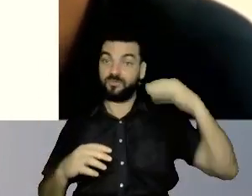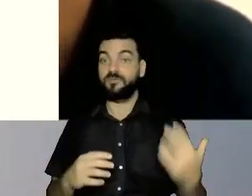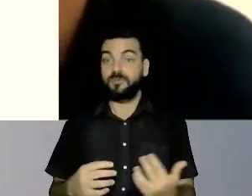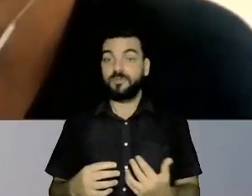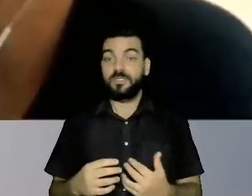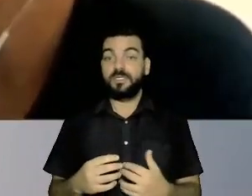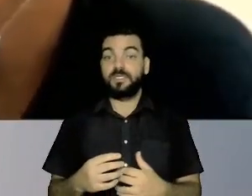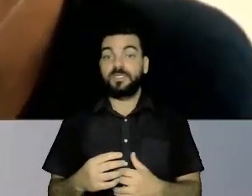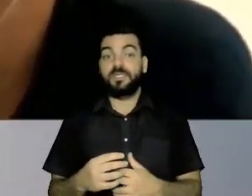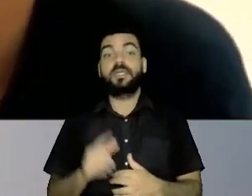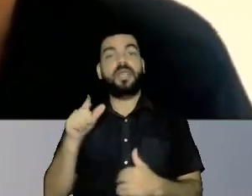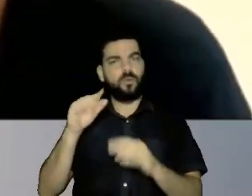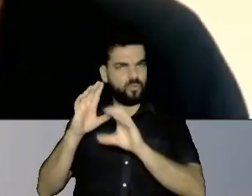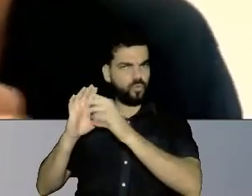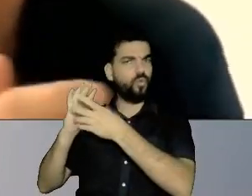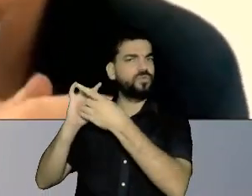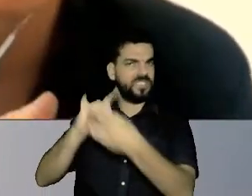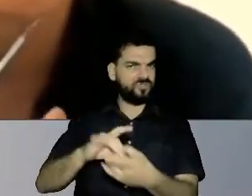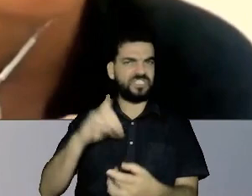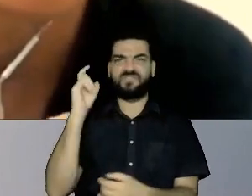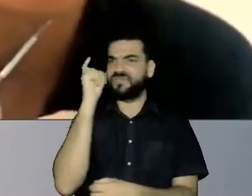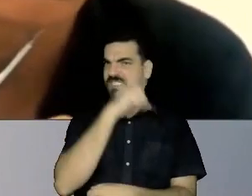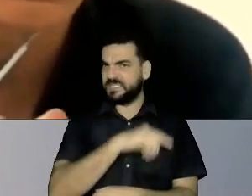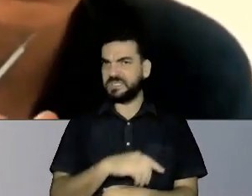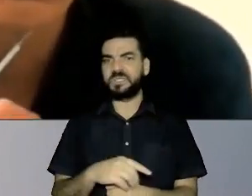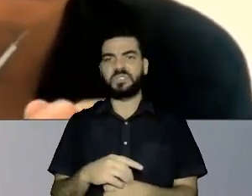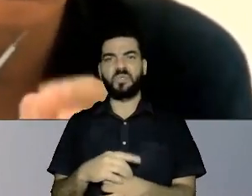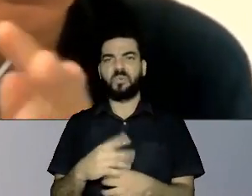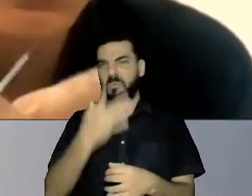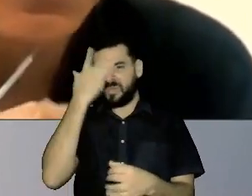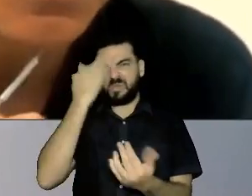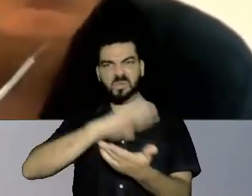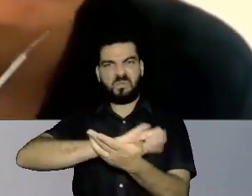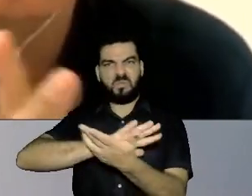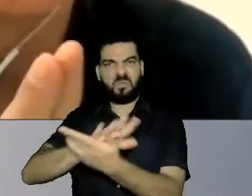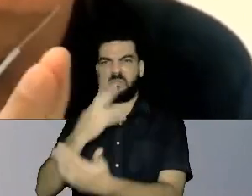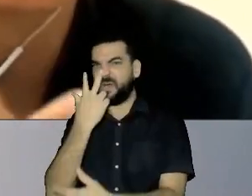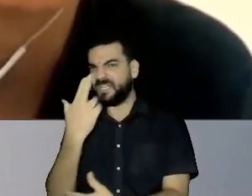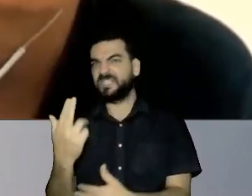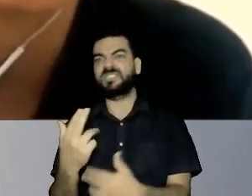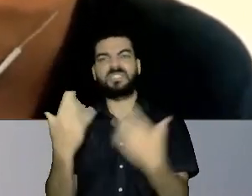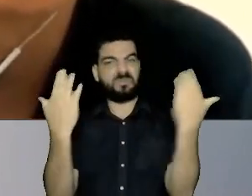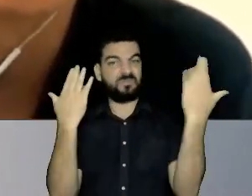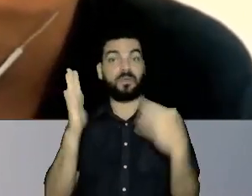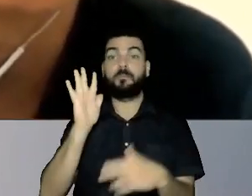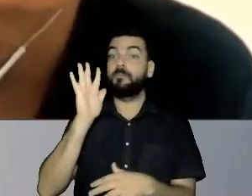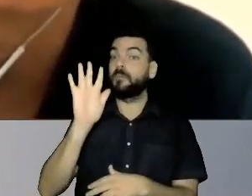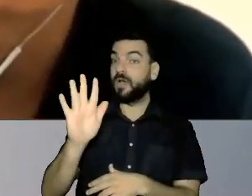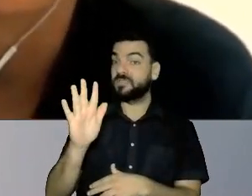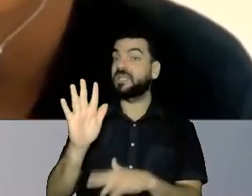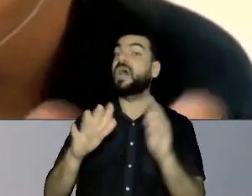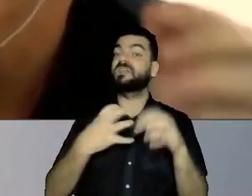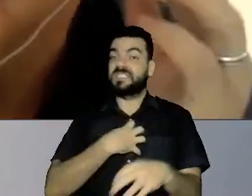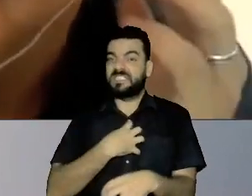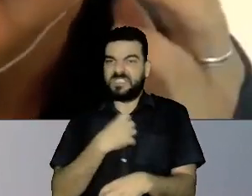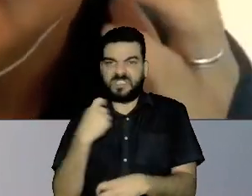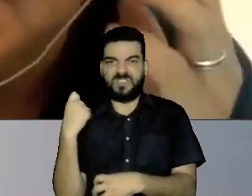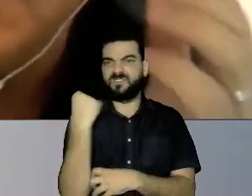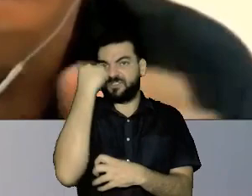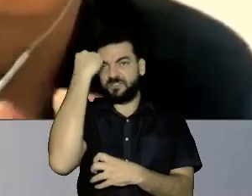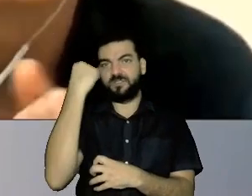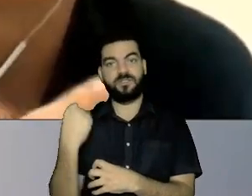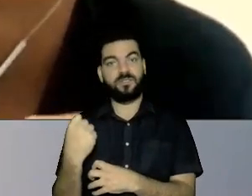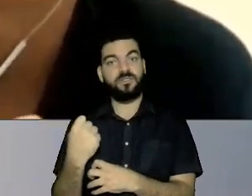esses conceitos, né, tão generalizadores, tão abstratos, mas tão fortes, né, de um apelo tão forte e que